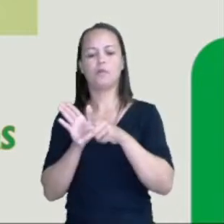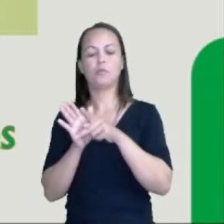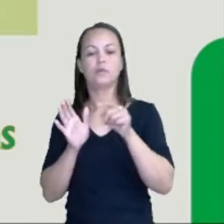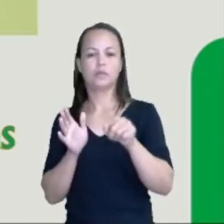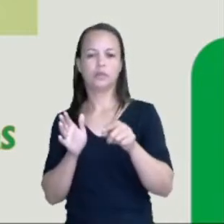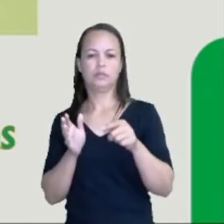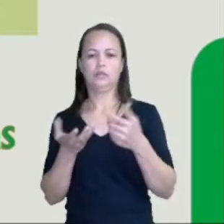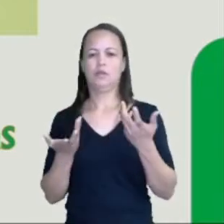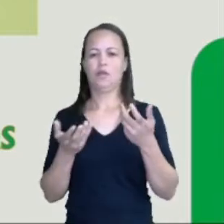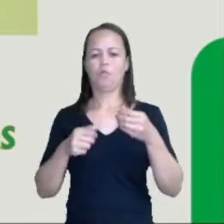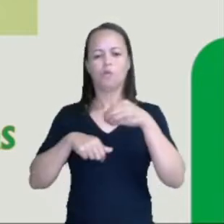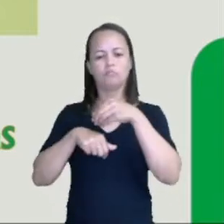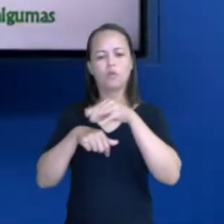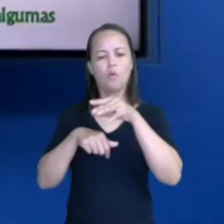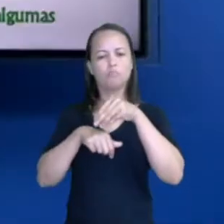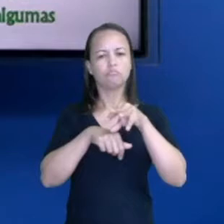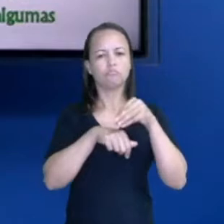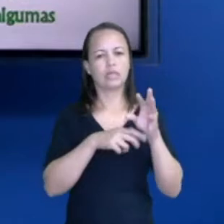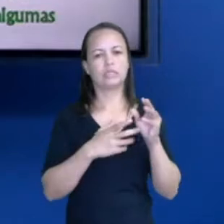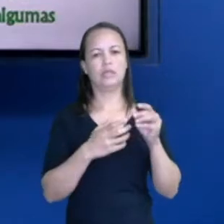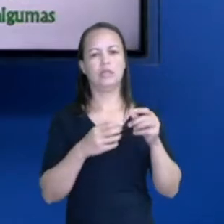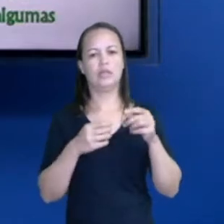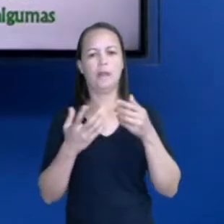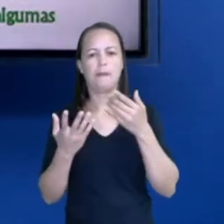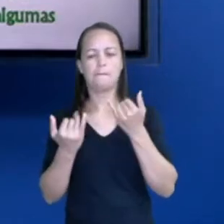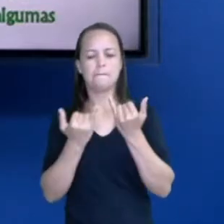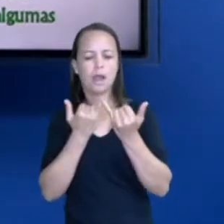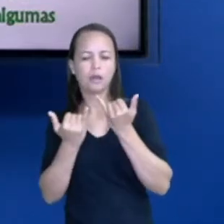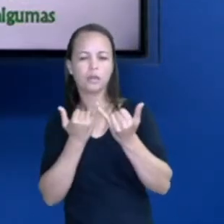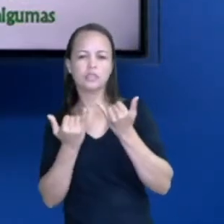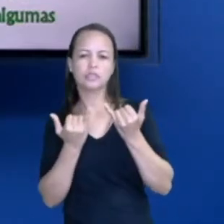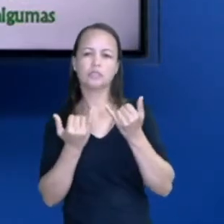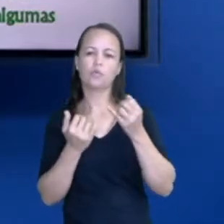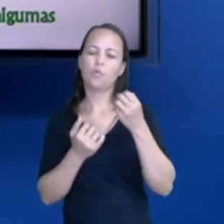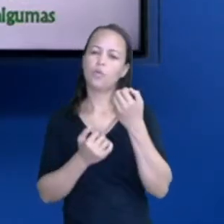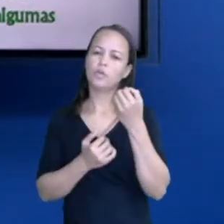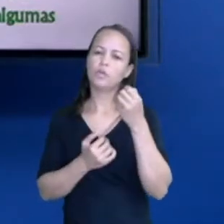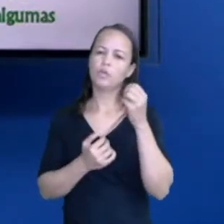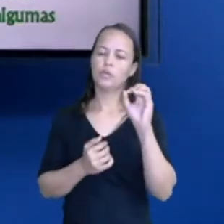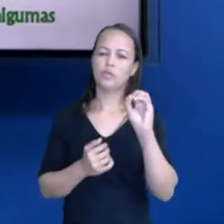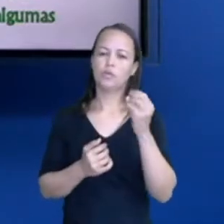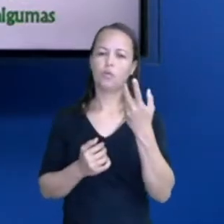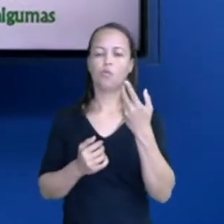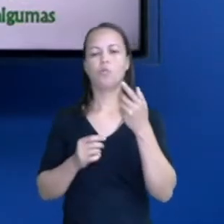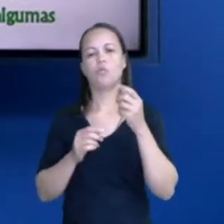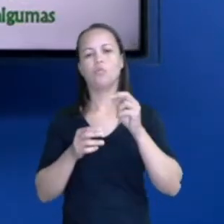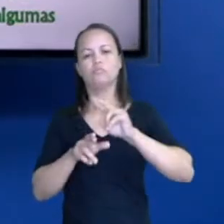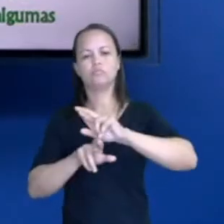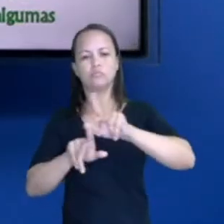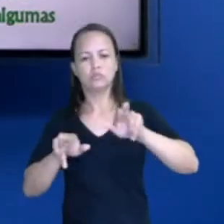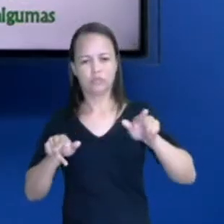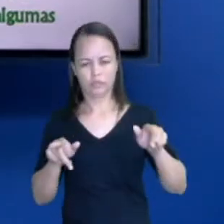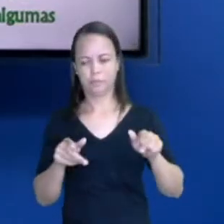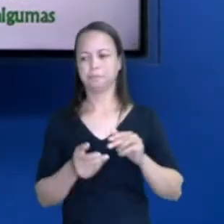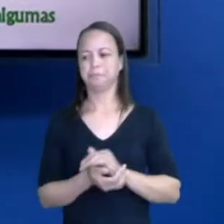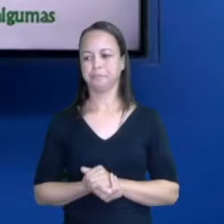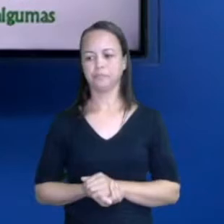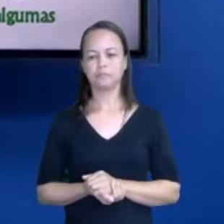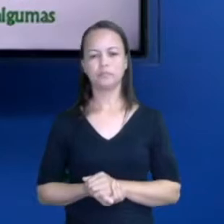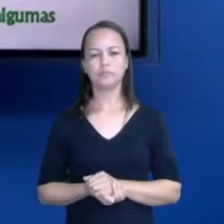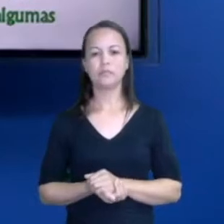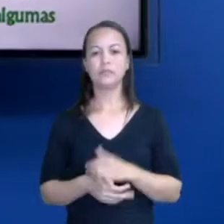Alguns compartilham propriedades semelhantes e outros não vão compartilhar essas propriedades, tá